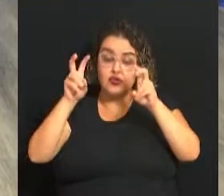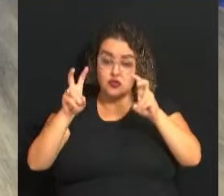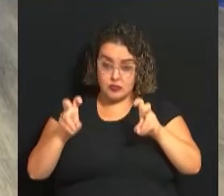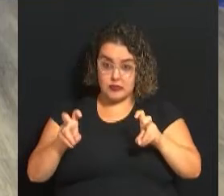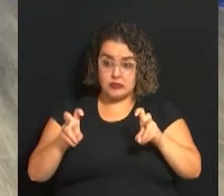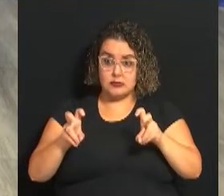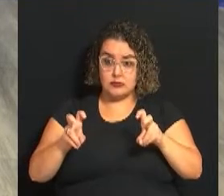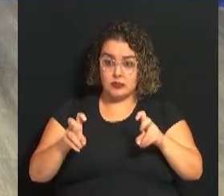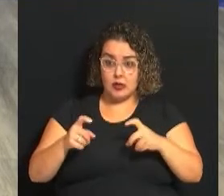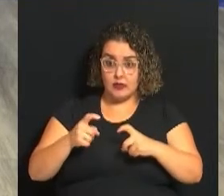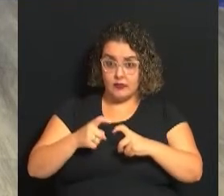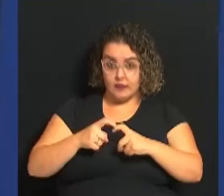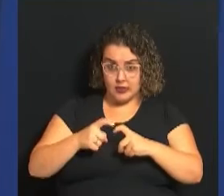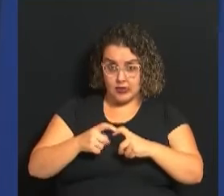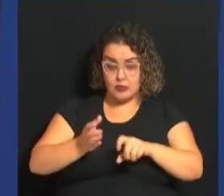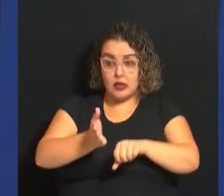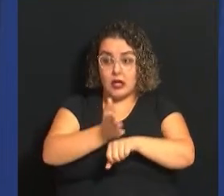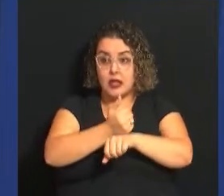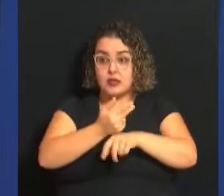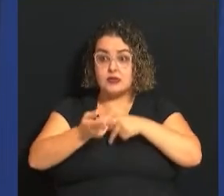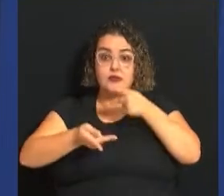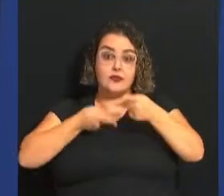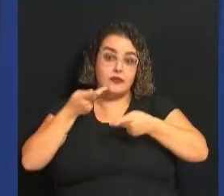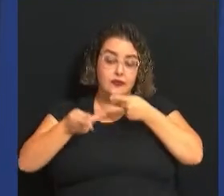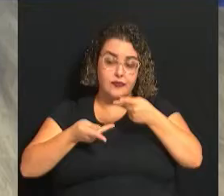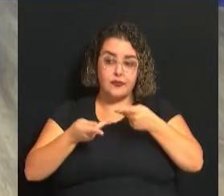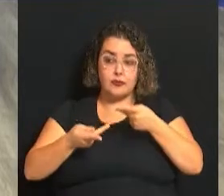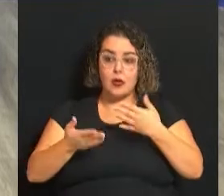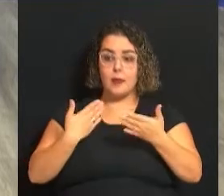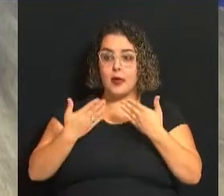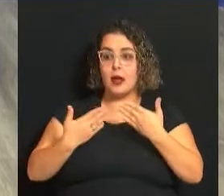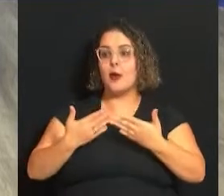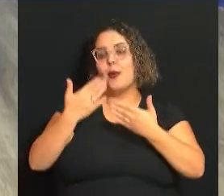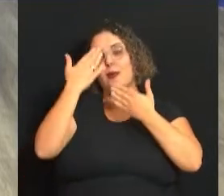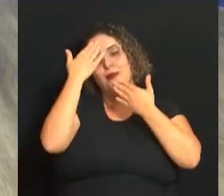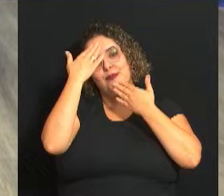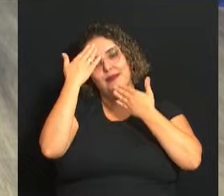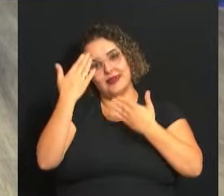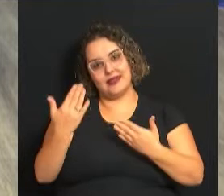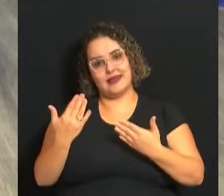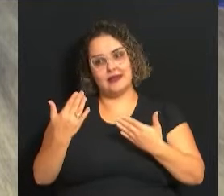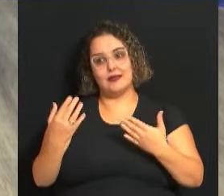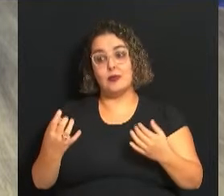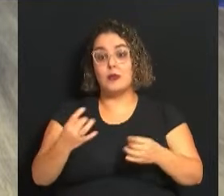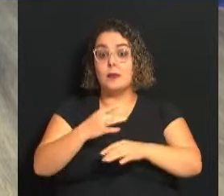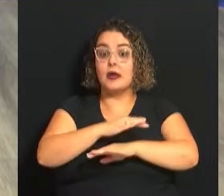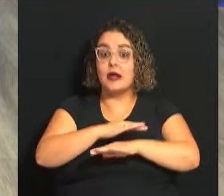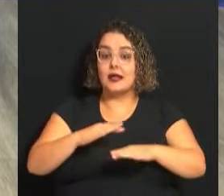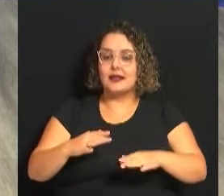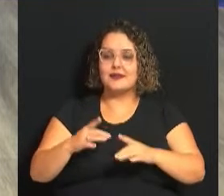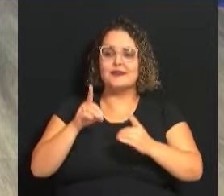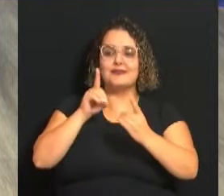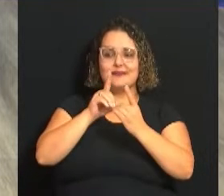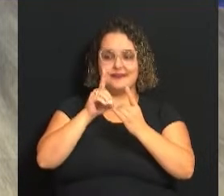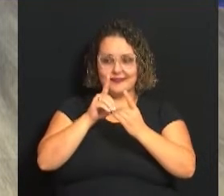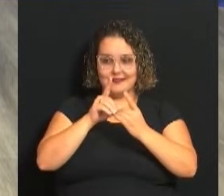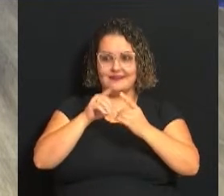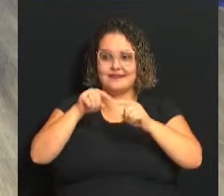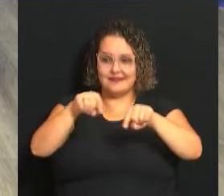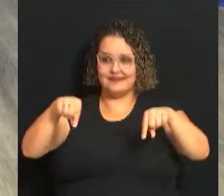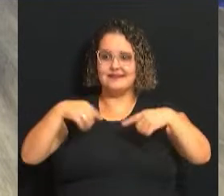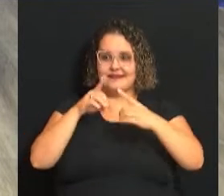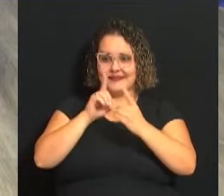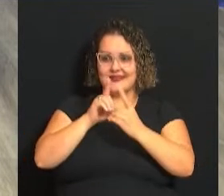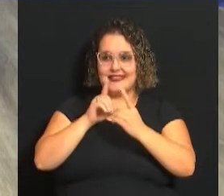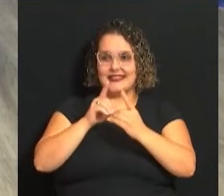Doutor Fernando, antes de começar esse nosso bate-papo, muito obrigada por parar os seus atendimentos. Estou vendo aí que o senhor está no consultório, sei